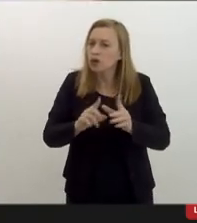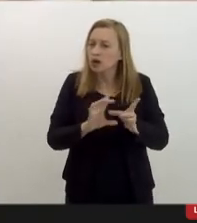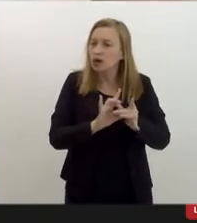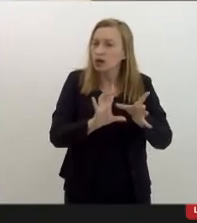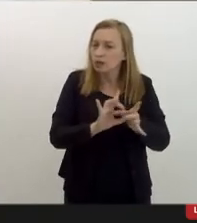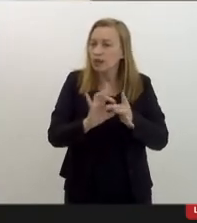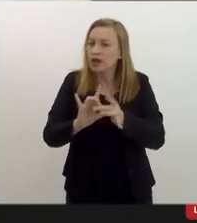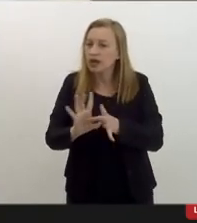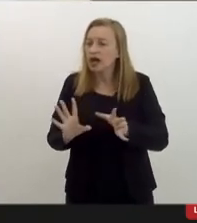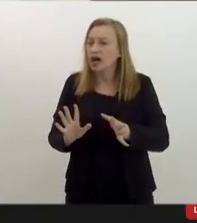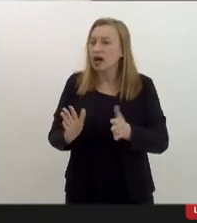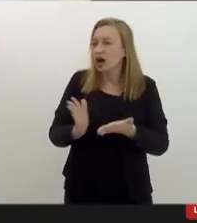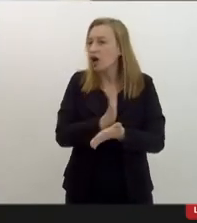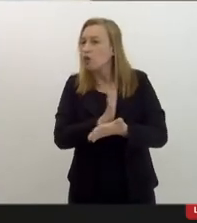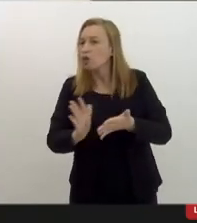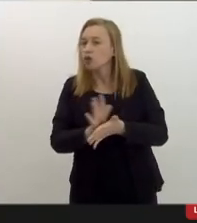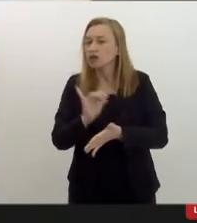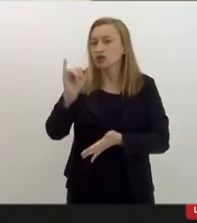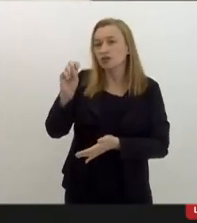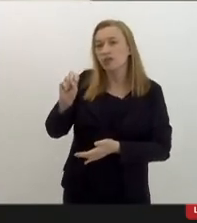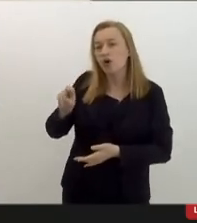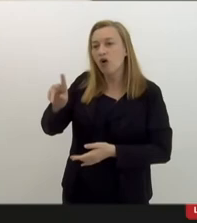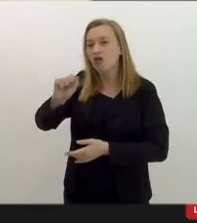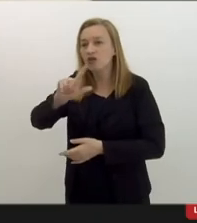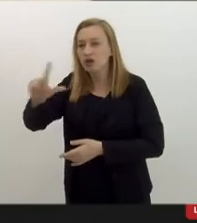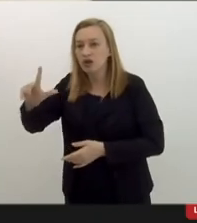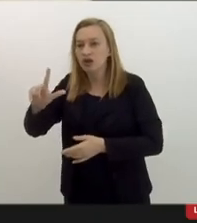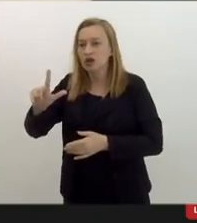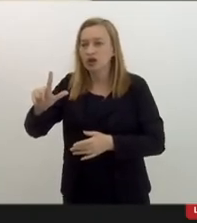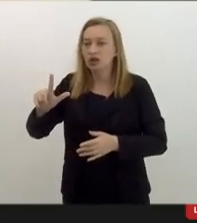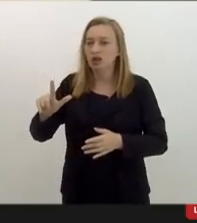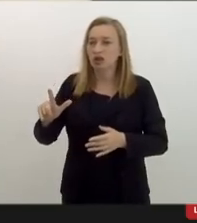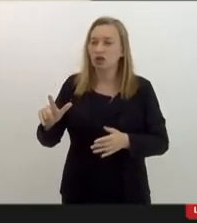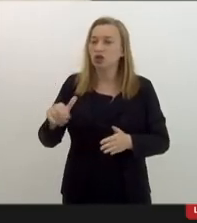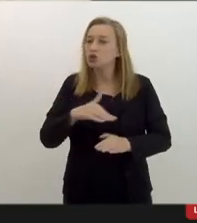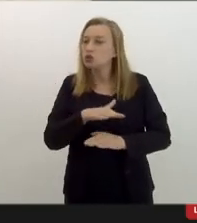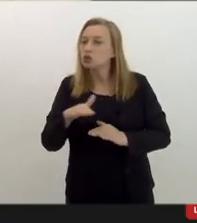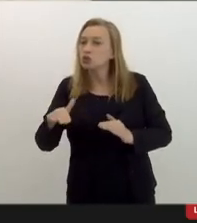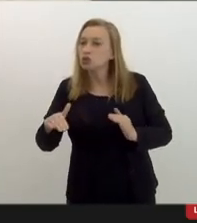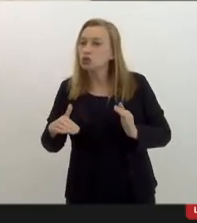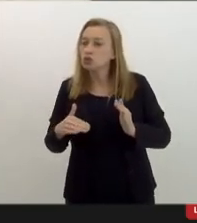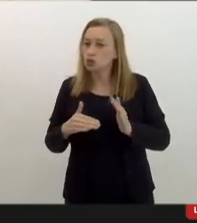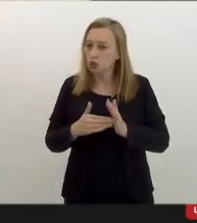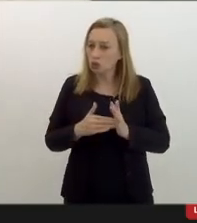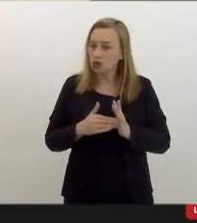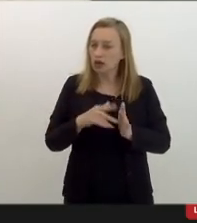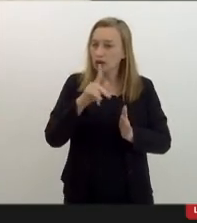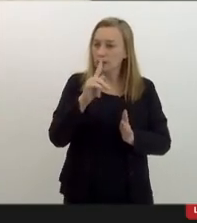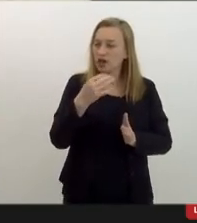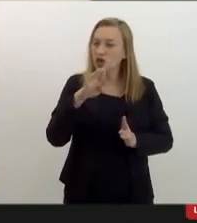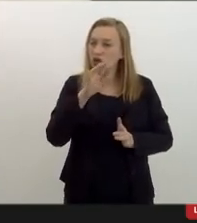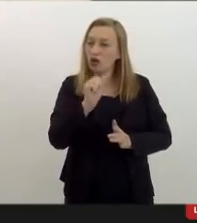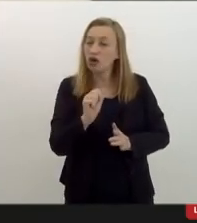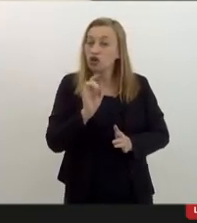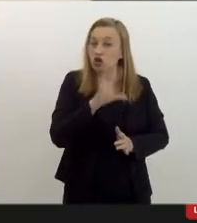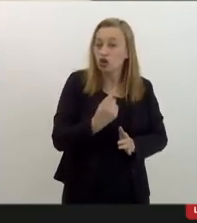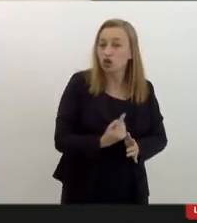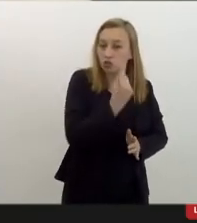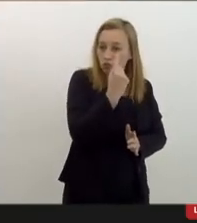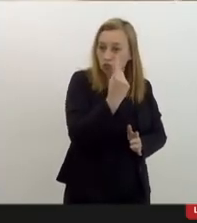fui de móveis e ficar absolutamente nada porque